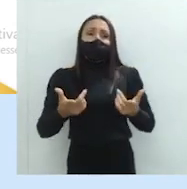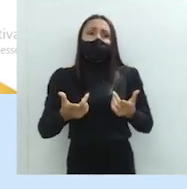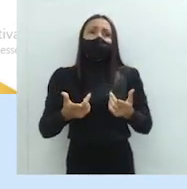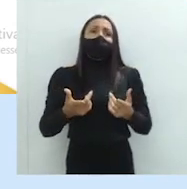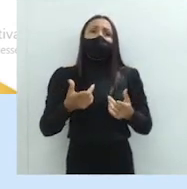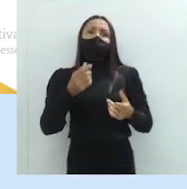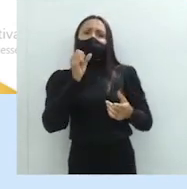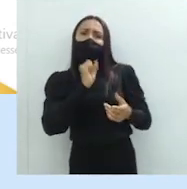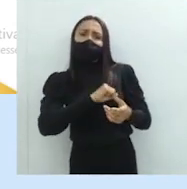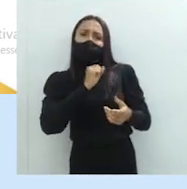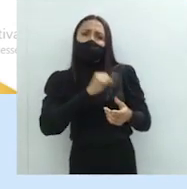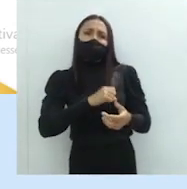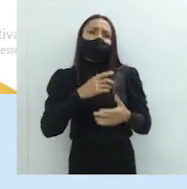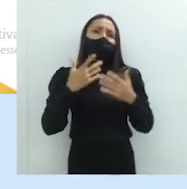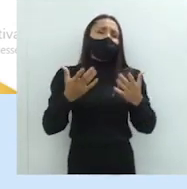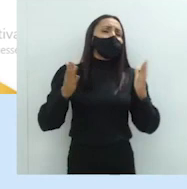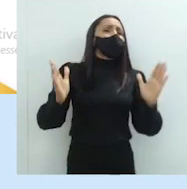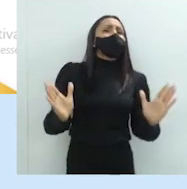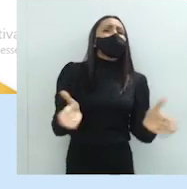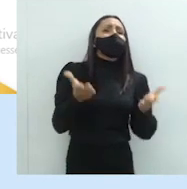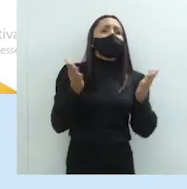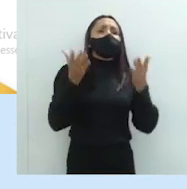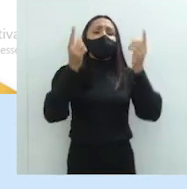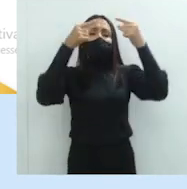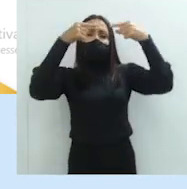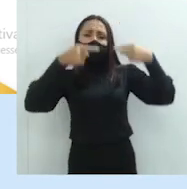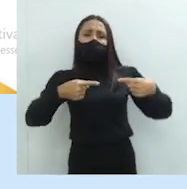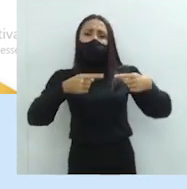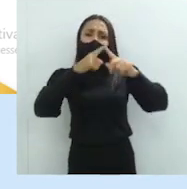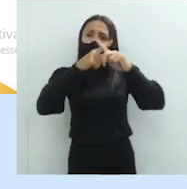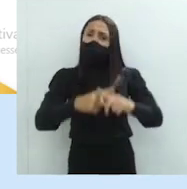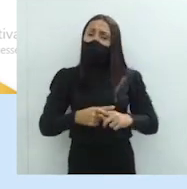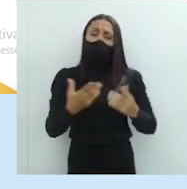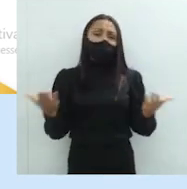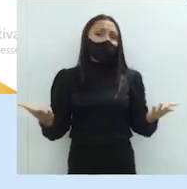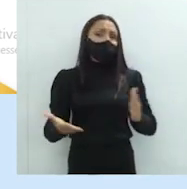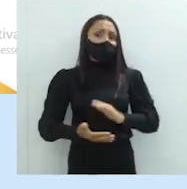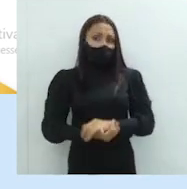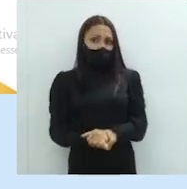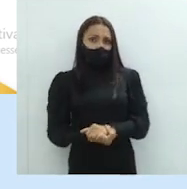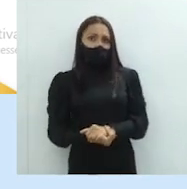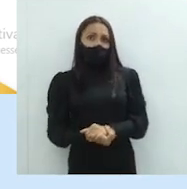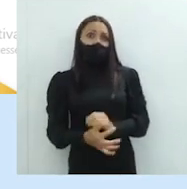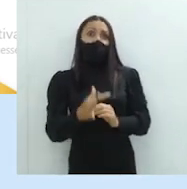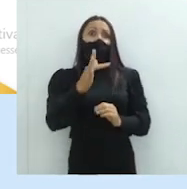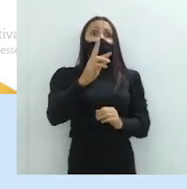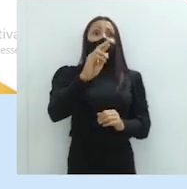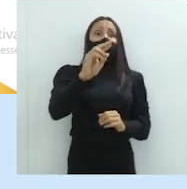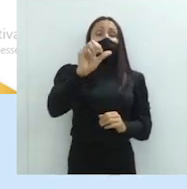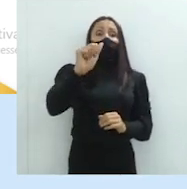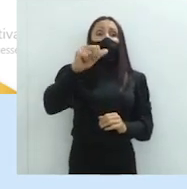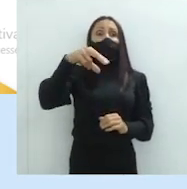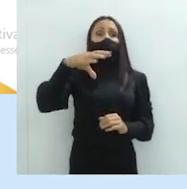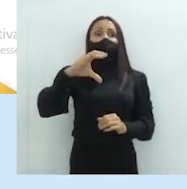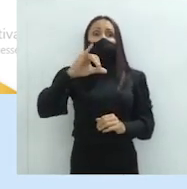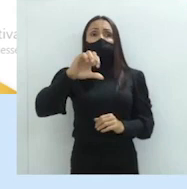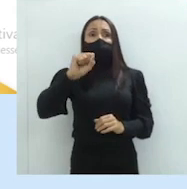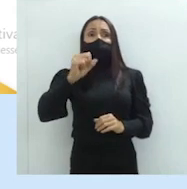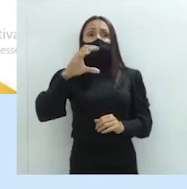que estimulou simplesmente esse conflito? Quem foi esse cidadão? Francisco Solano